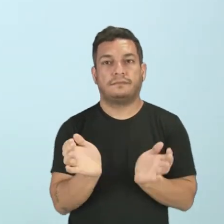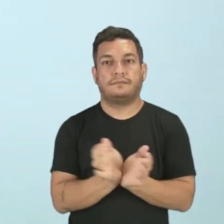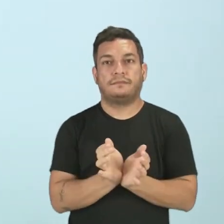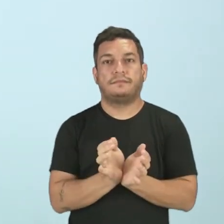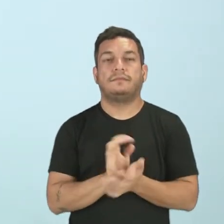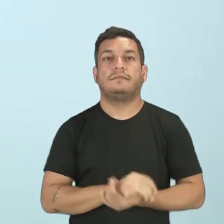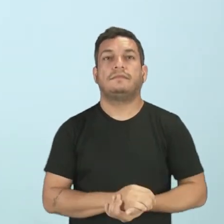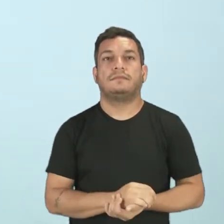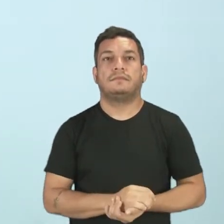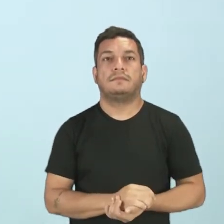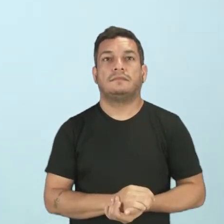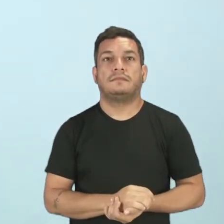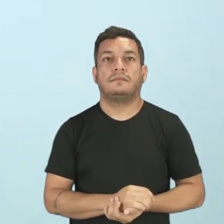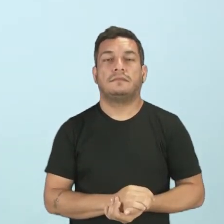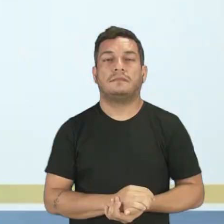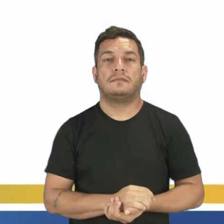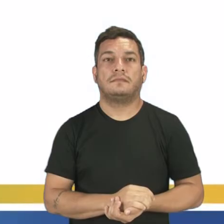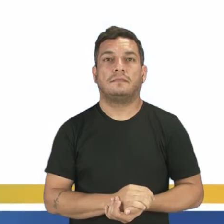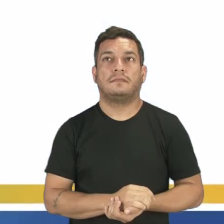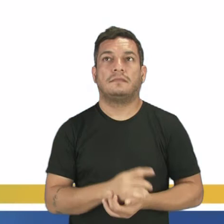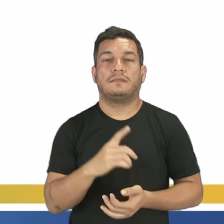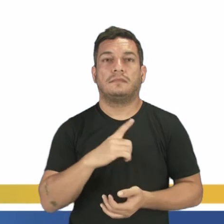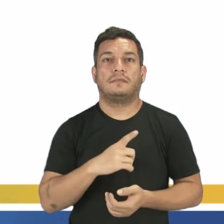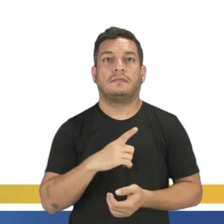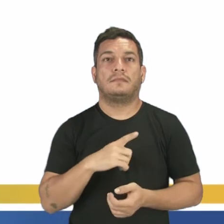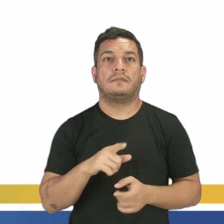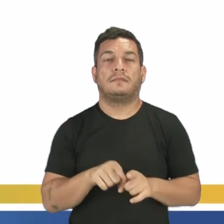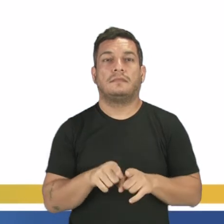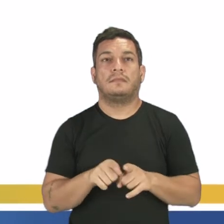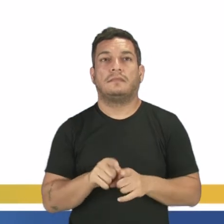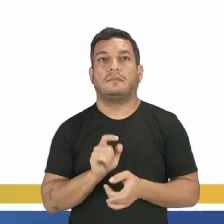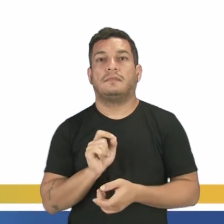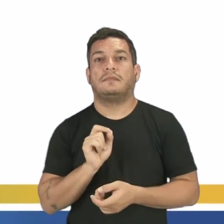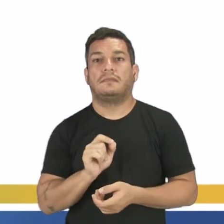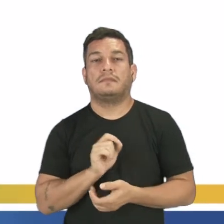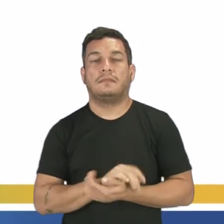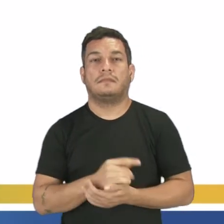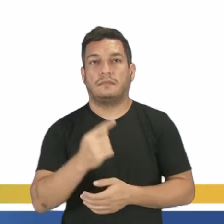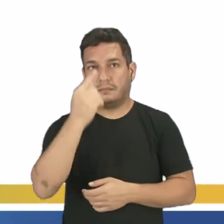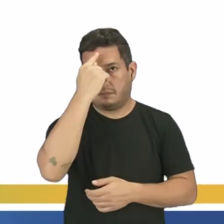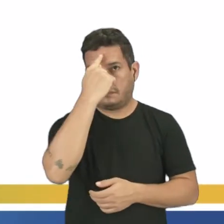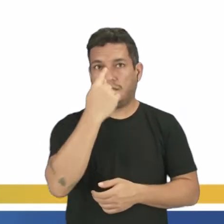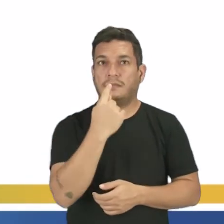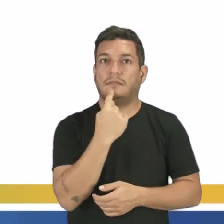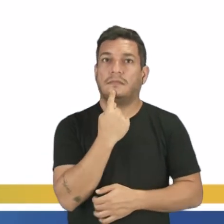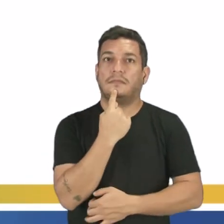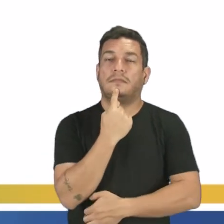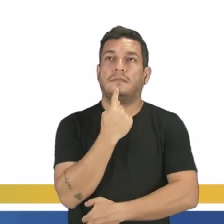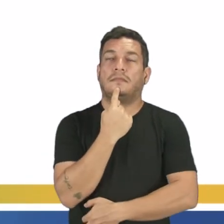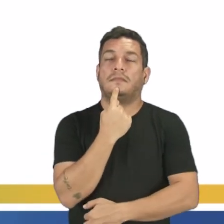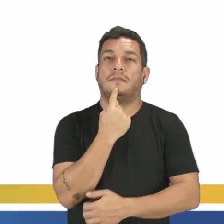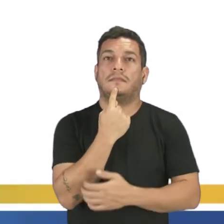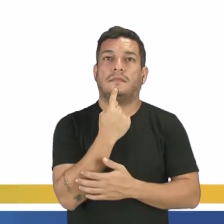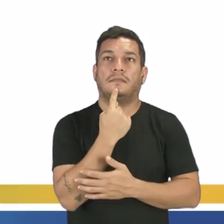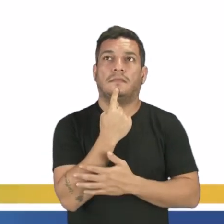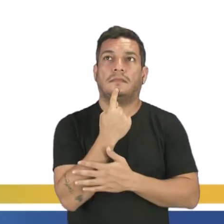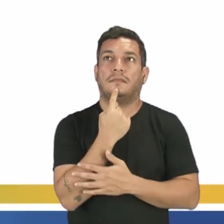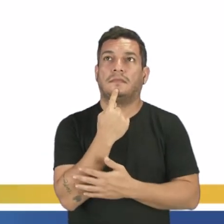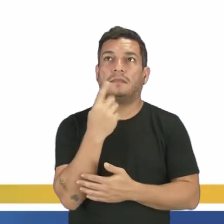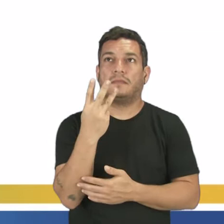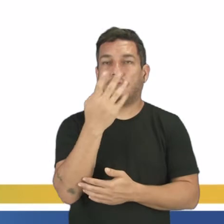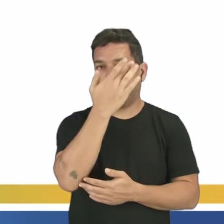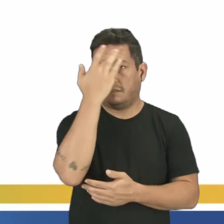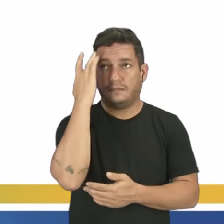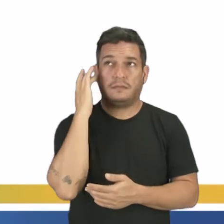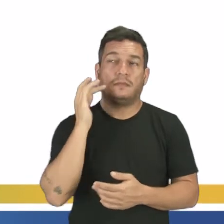grupo. Muito bem, aí nós temos aqui, nessa imagem, uma coisa que é emblemática. 3